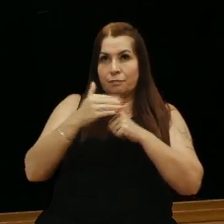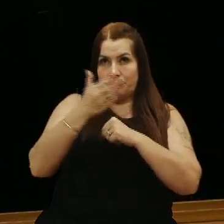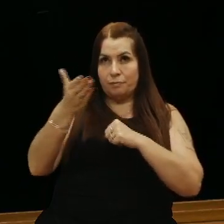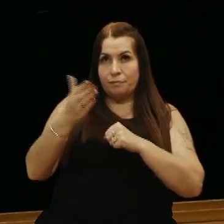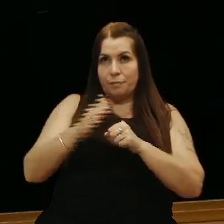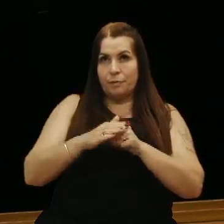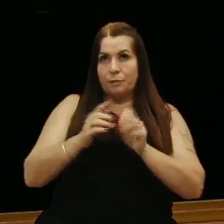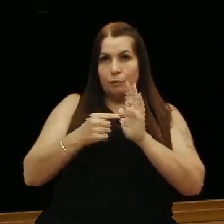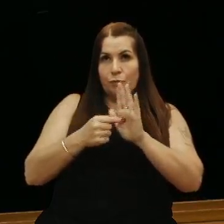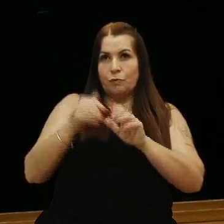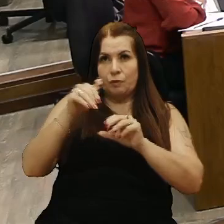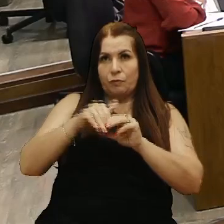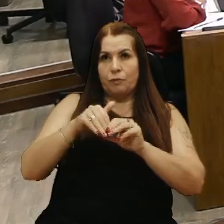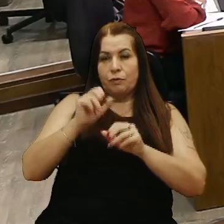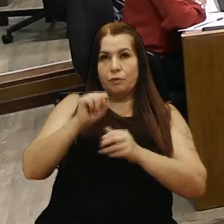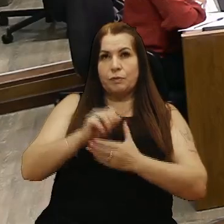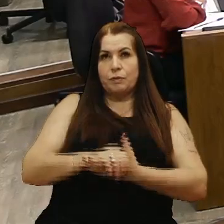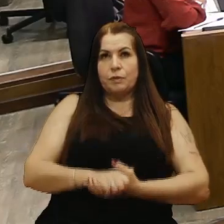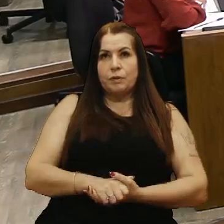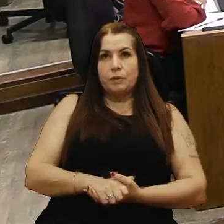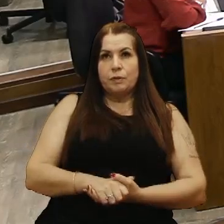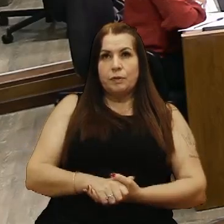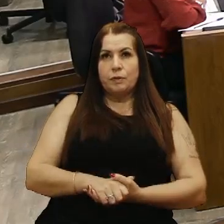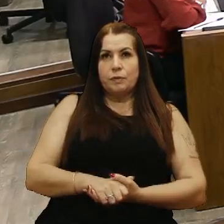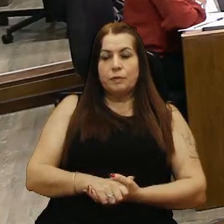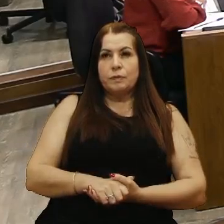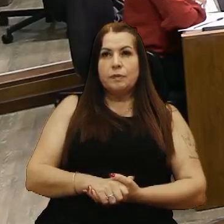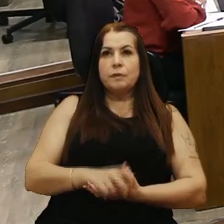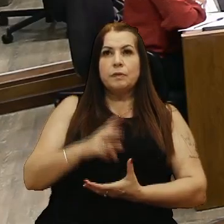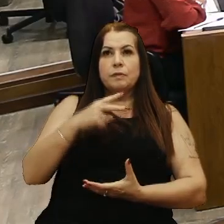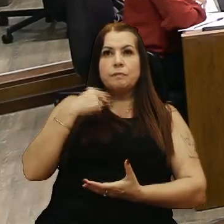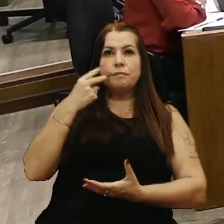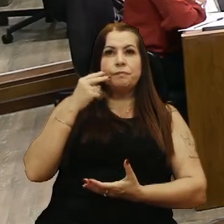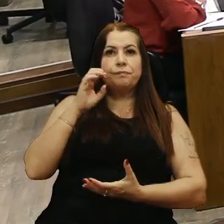de Vossa Excelência em indicar o voto sim. Com a palavra, a vereadora Estela Balardim.